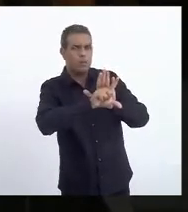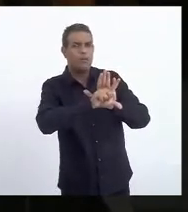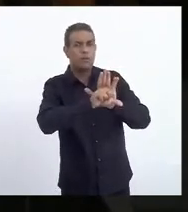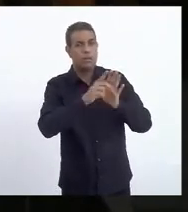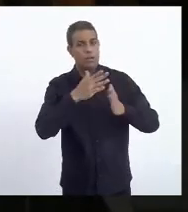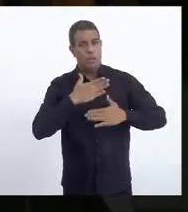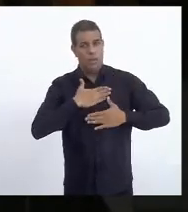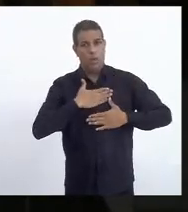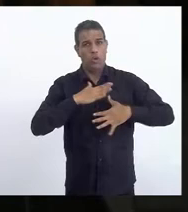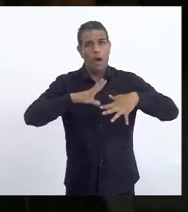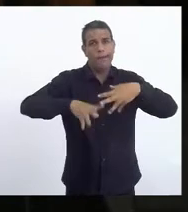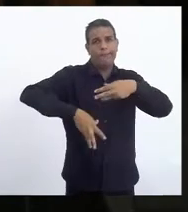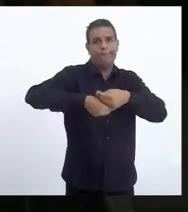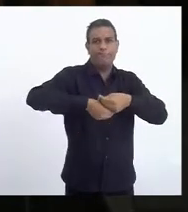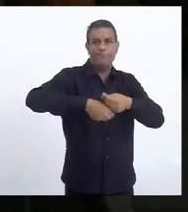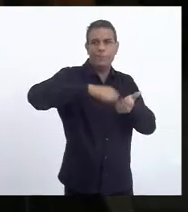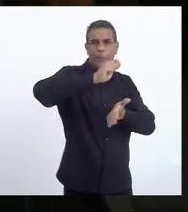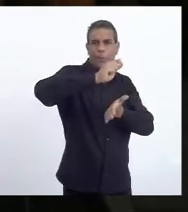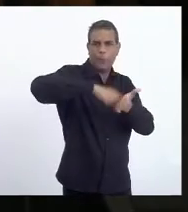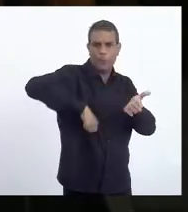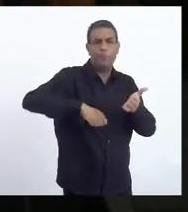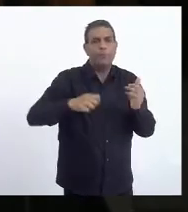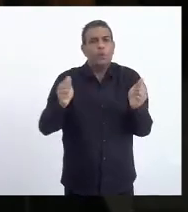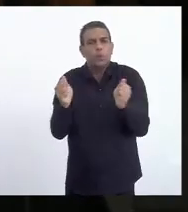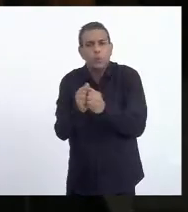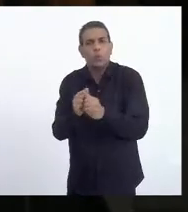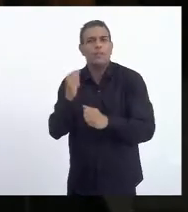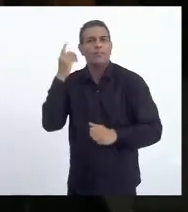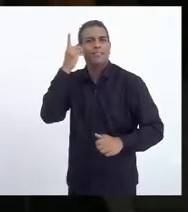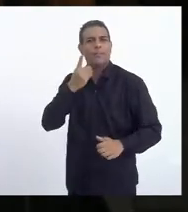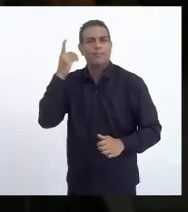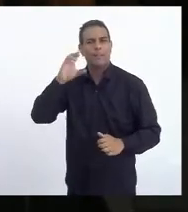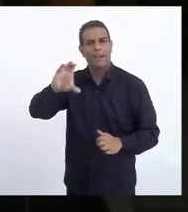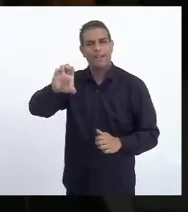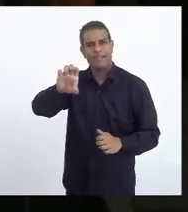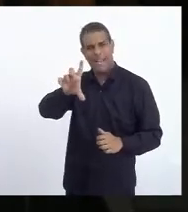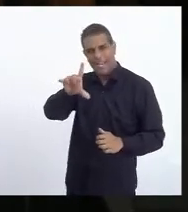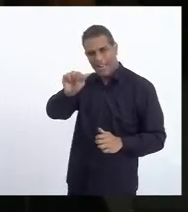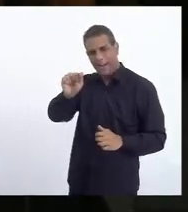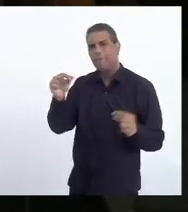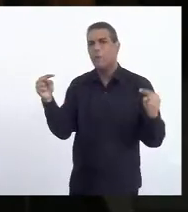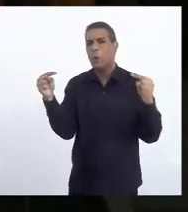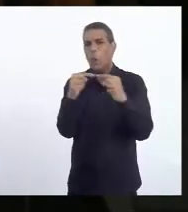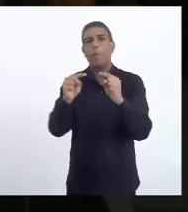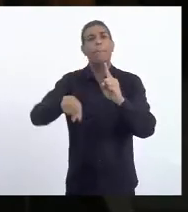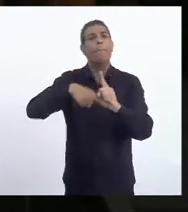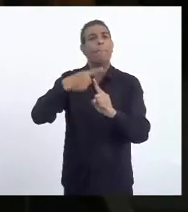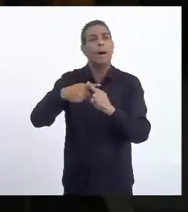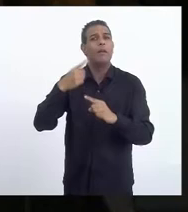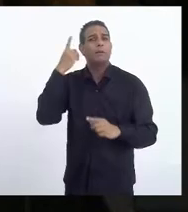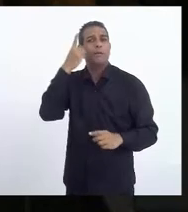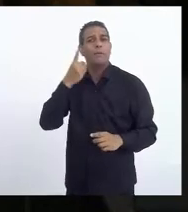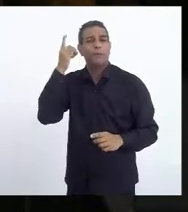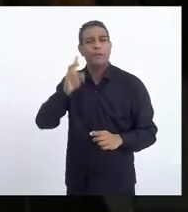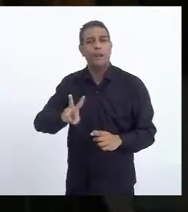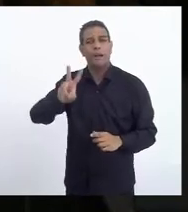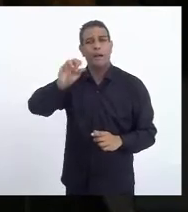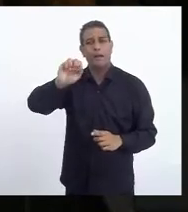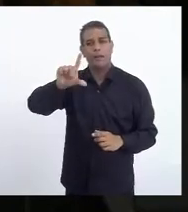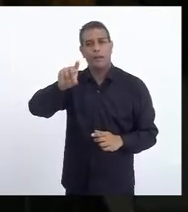pessoal com o autor pode Deputado a Célia Jordão e o deputado waldeck